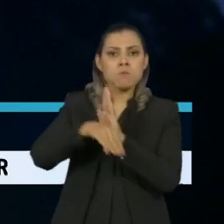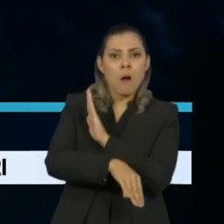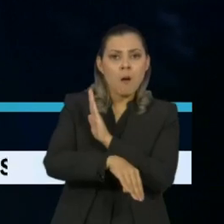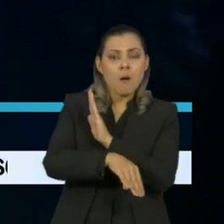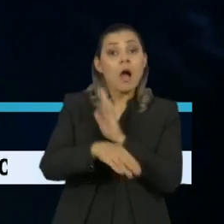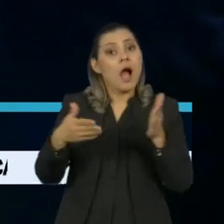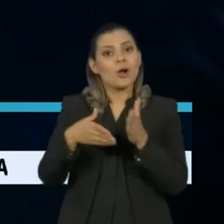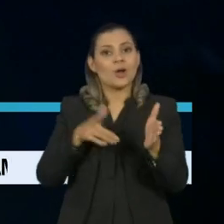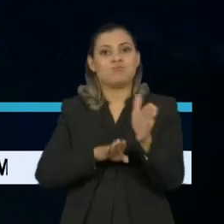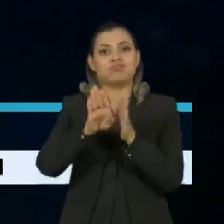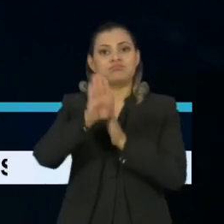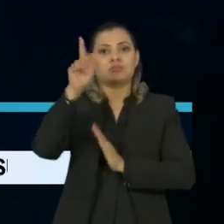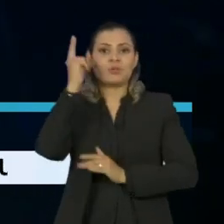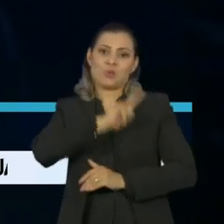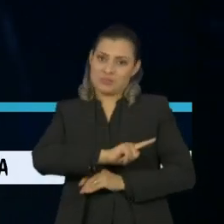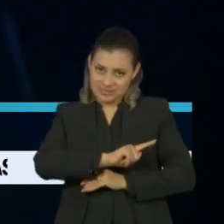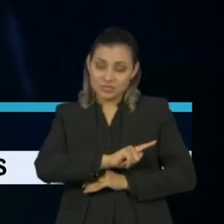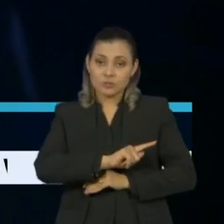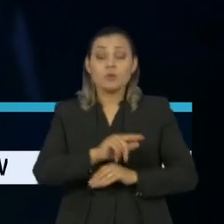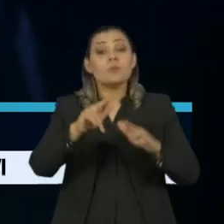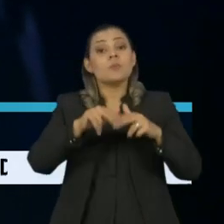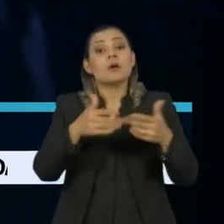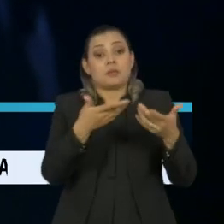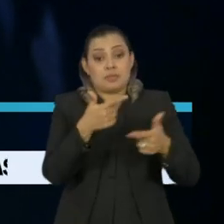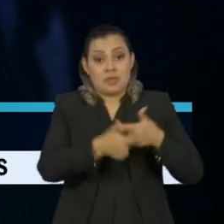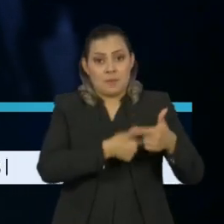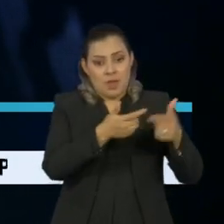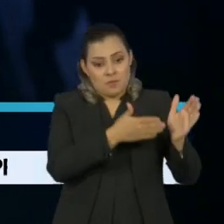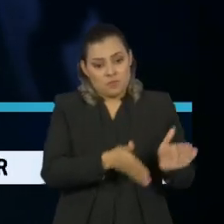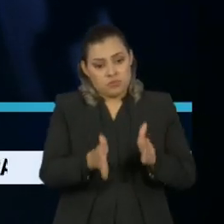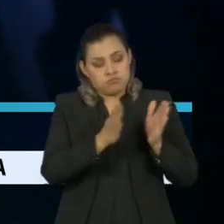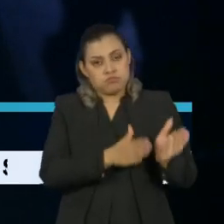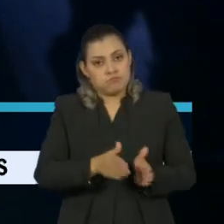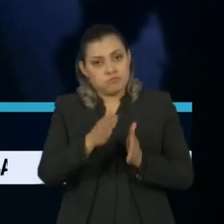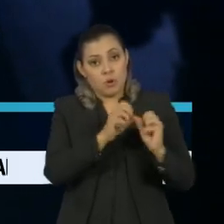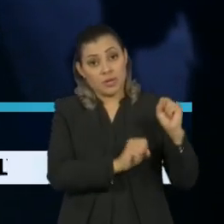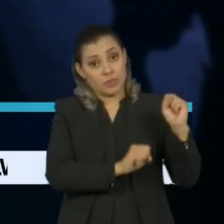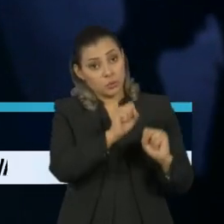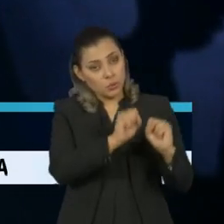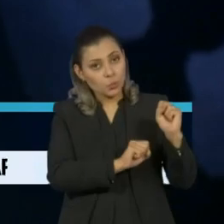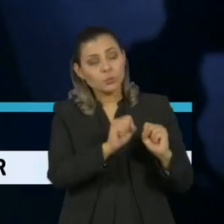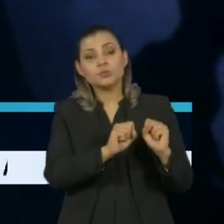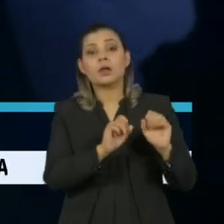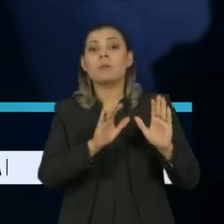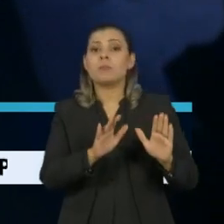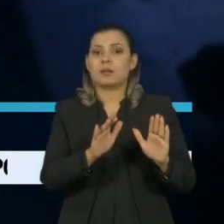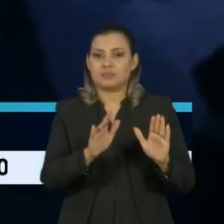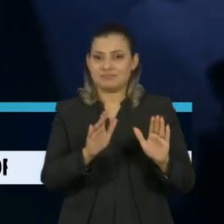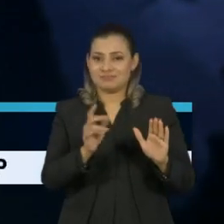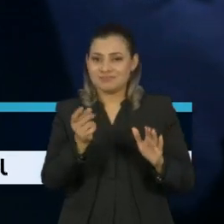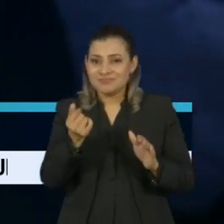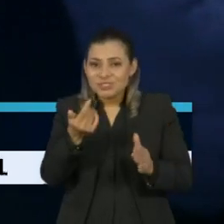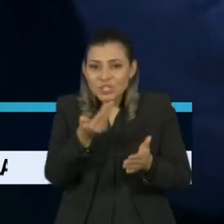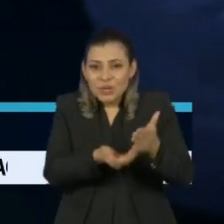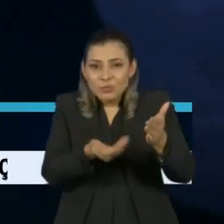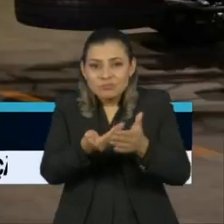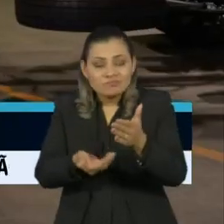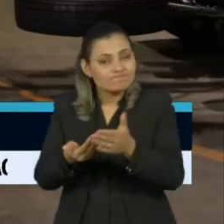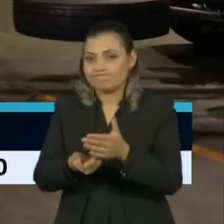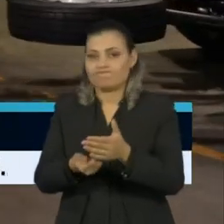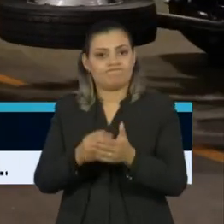da pandemia do coronavírus. O aumento da atividade nas linhas de produção, no entanto, não recuperou as perdas